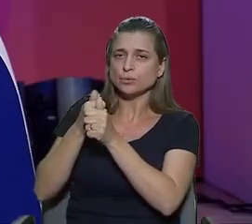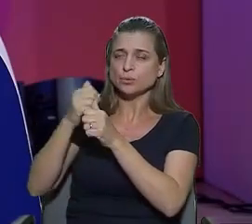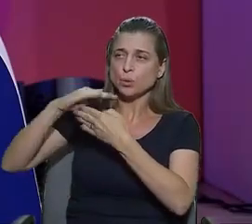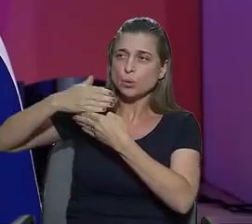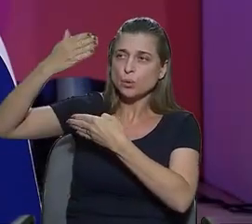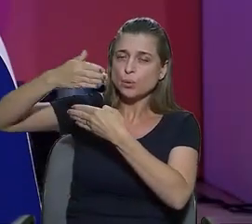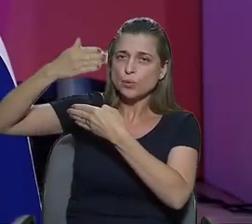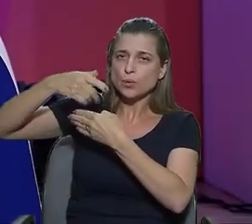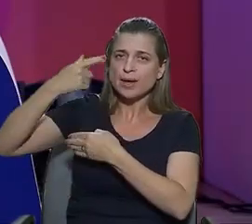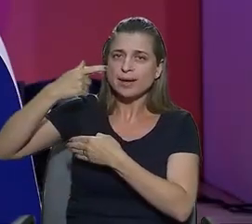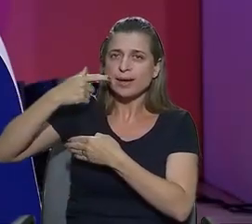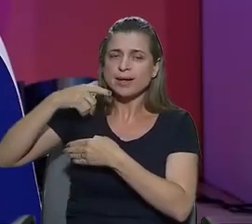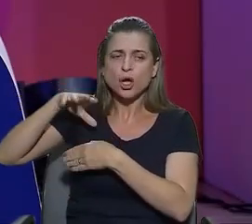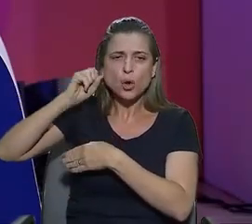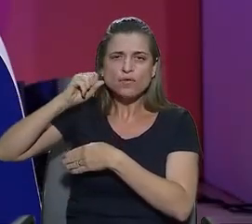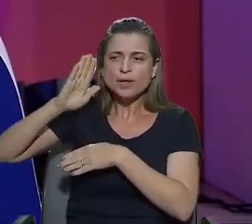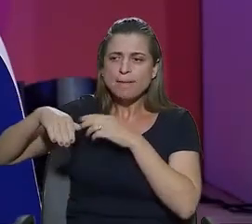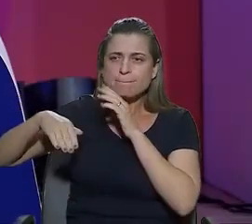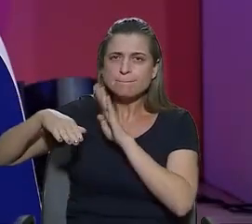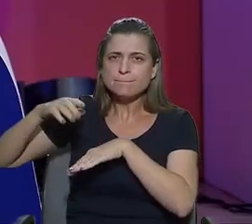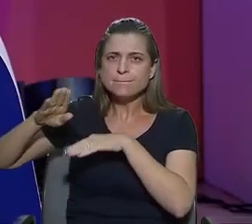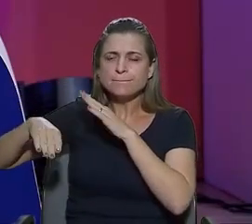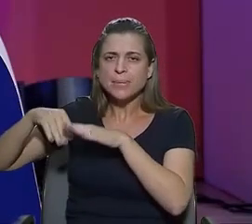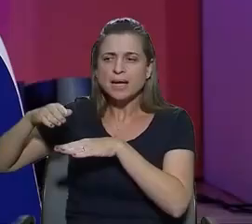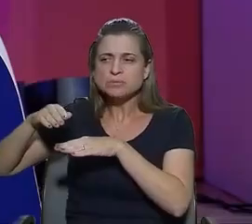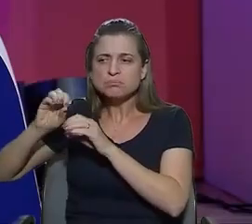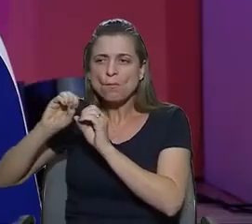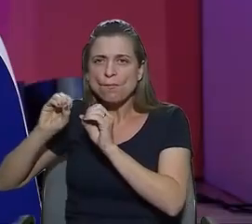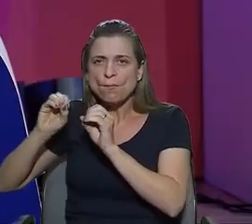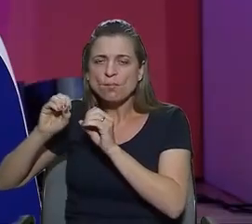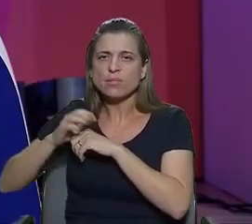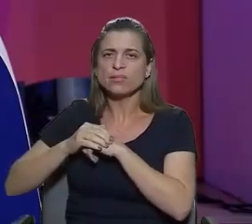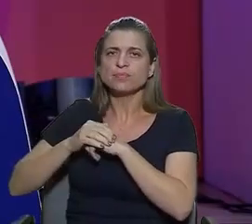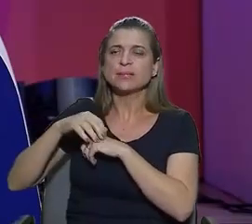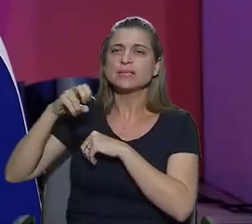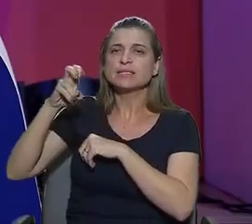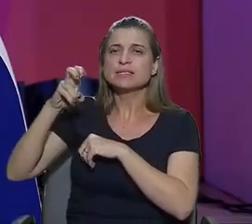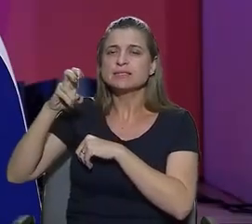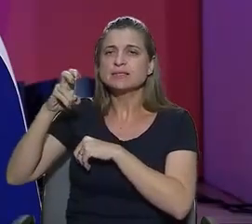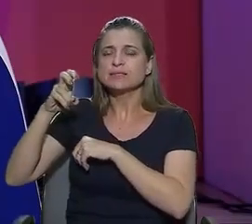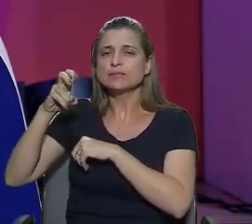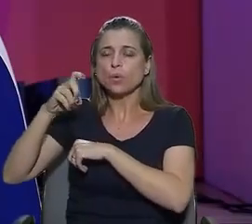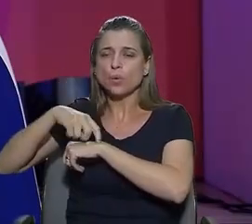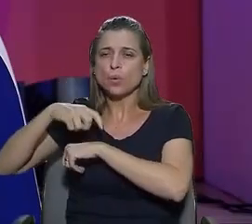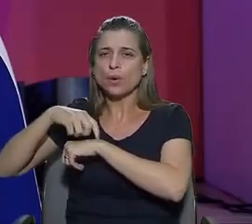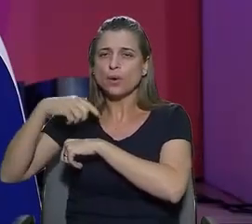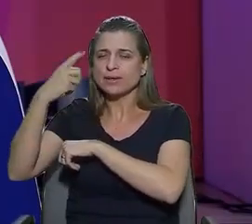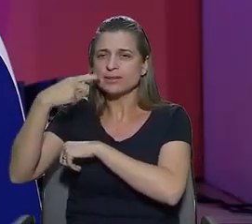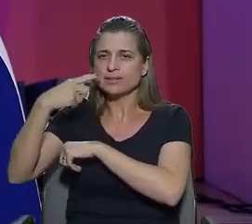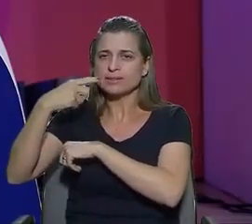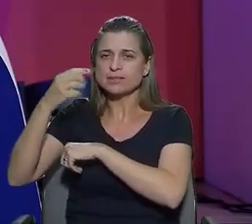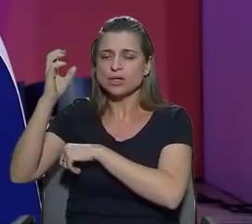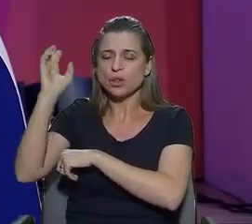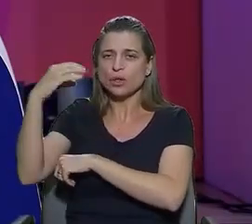mesmo. Escutava passos de gente do outro lado. Não escutava nada. 5 horas tocava de novo. 5:45, seu